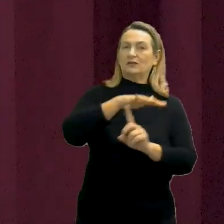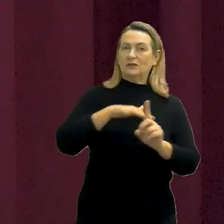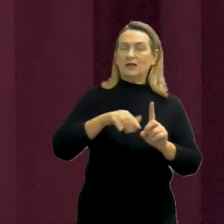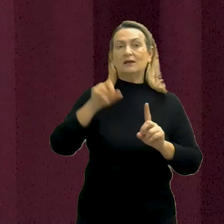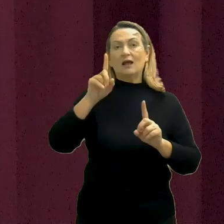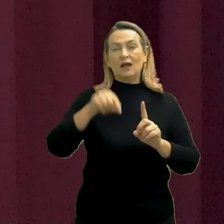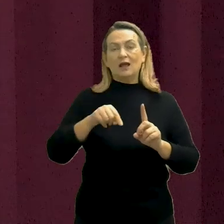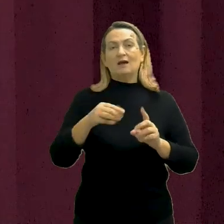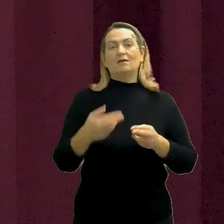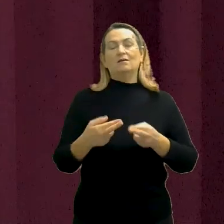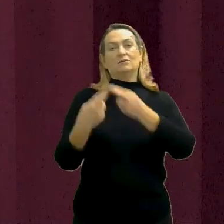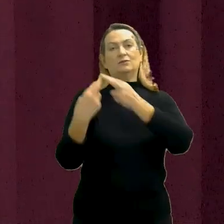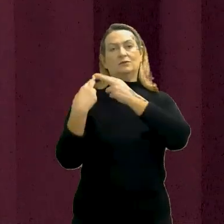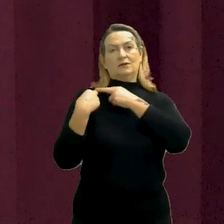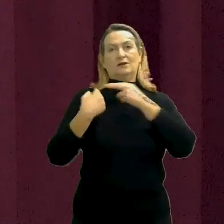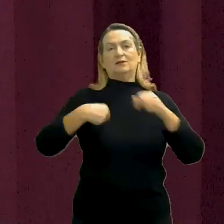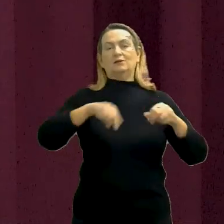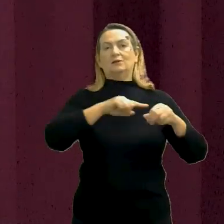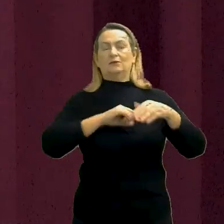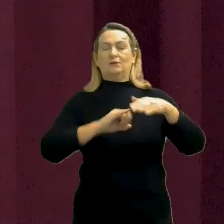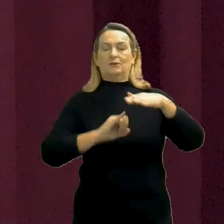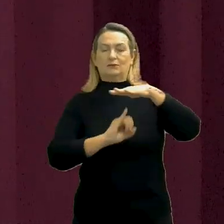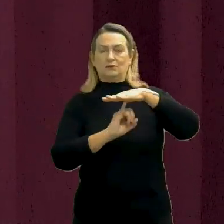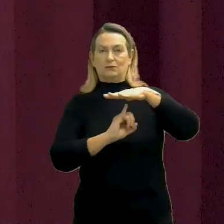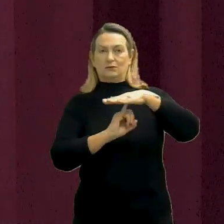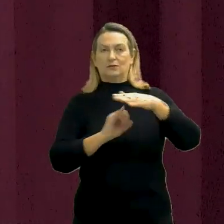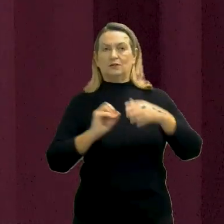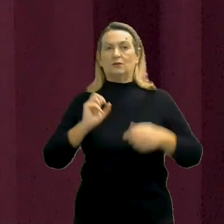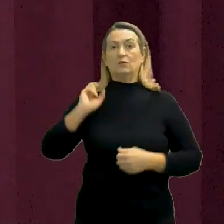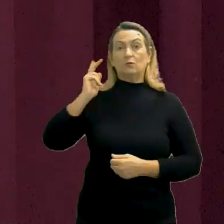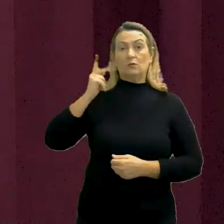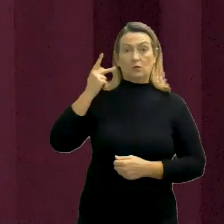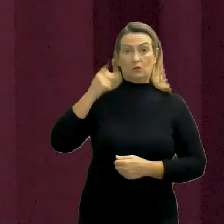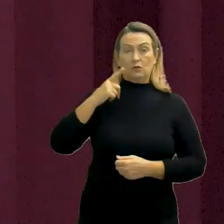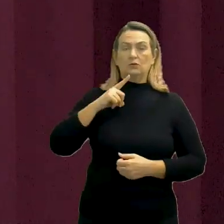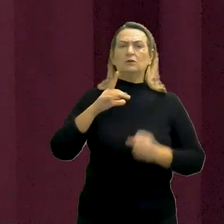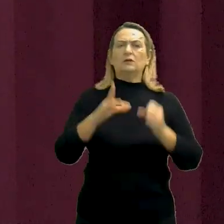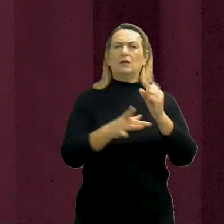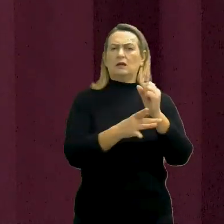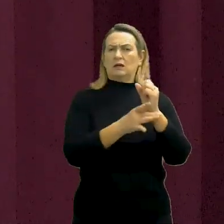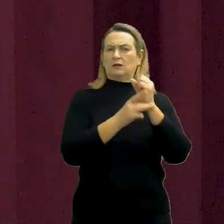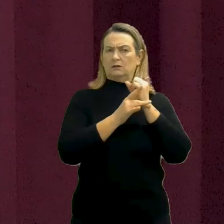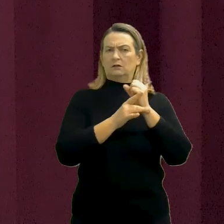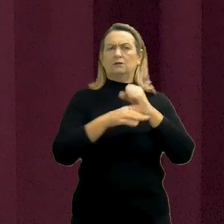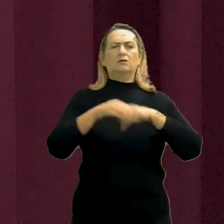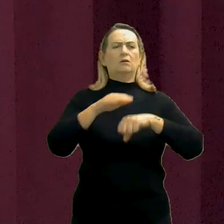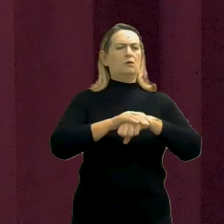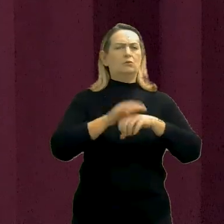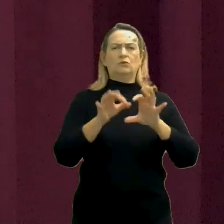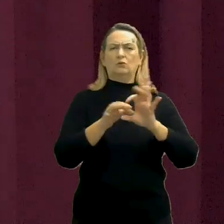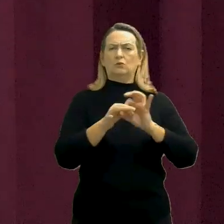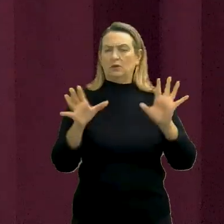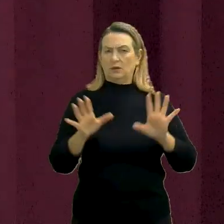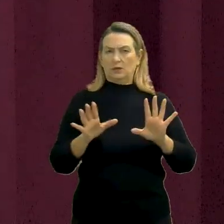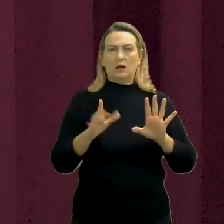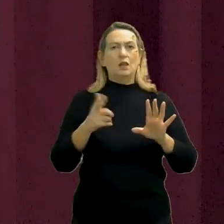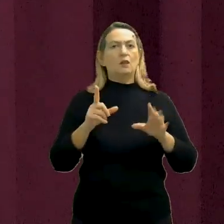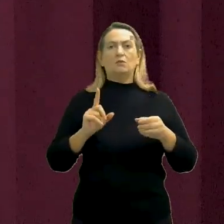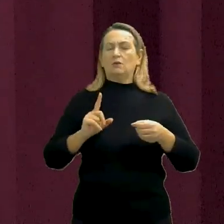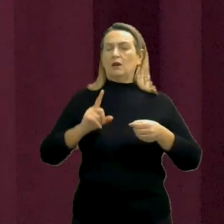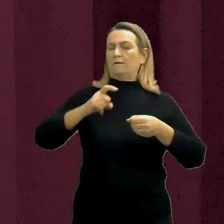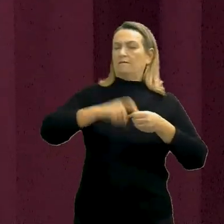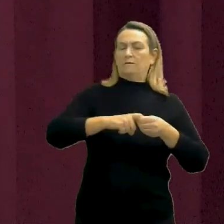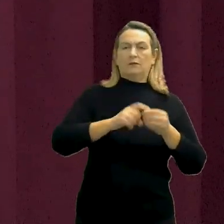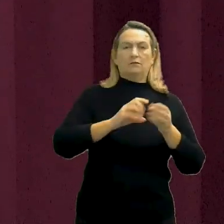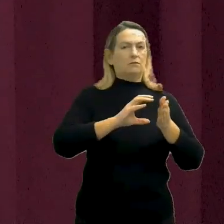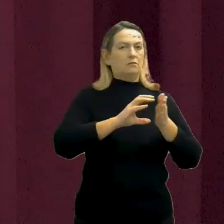instituição então o promotor ele tem as suas garantias como Independência autonomia ele não tem vínculo partidário com nenhum